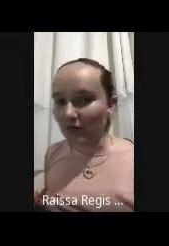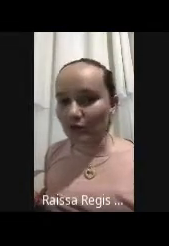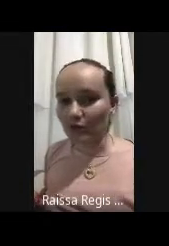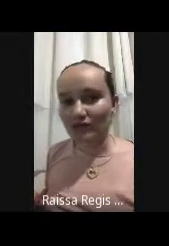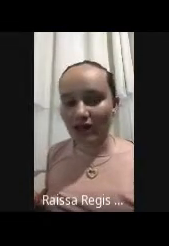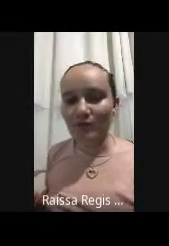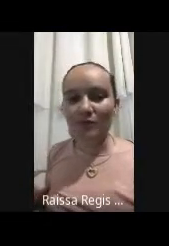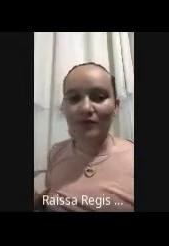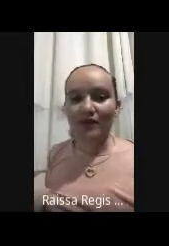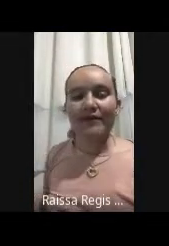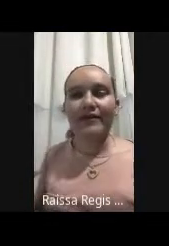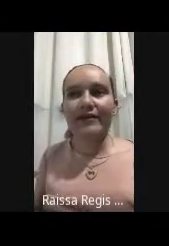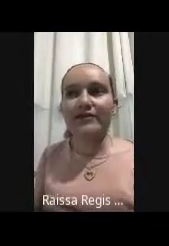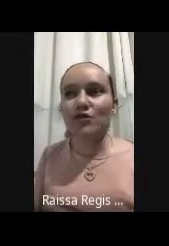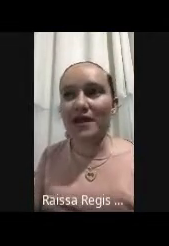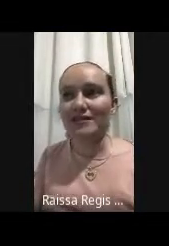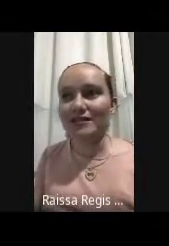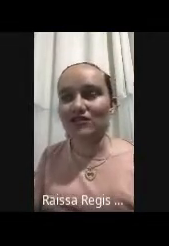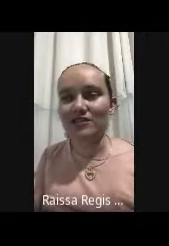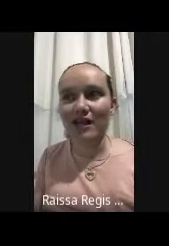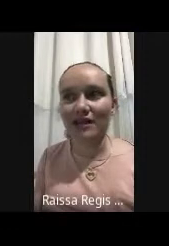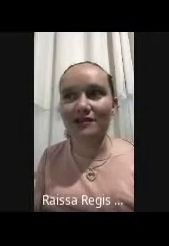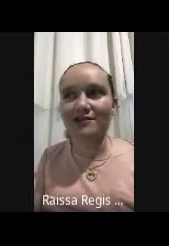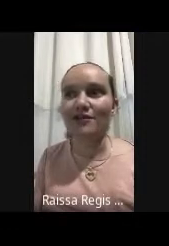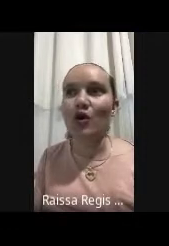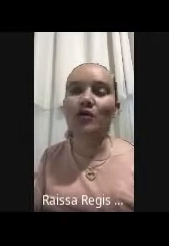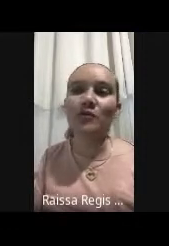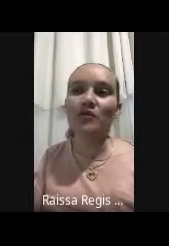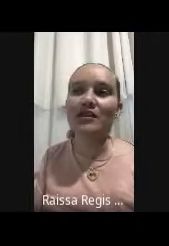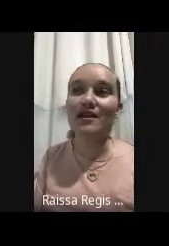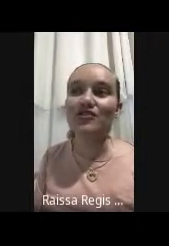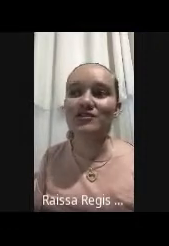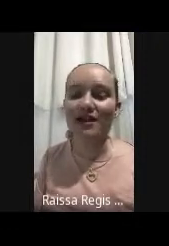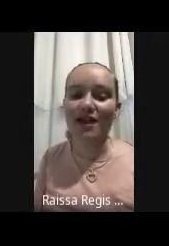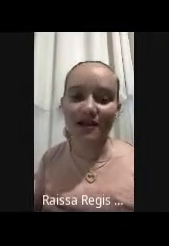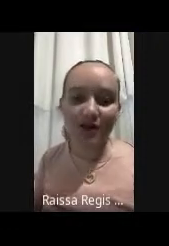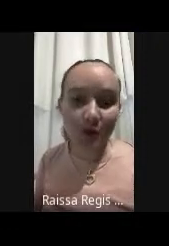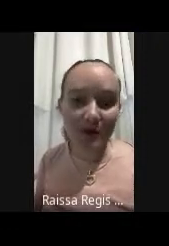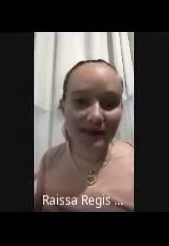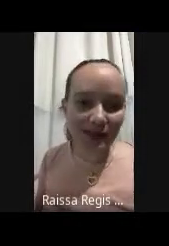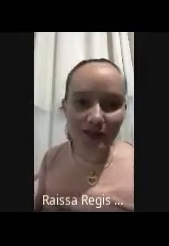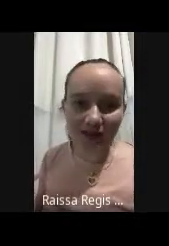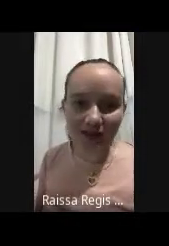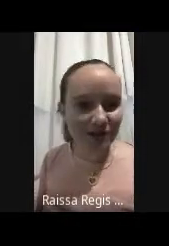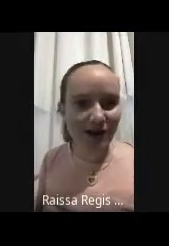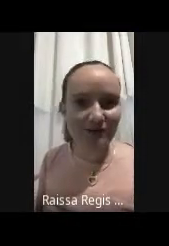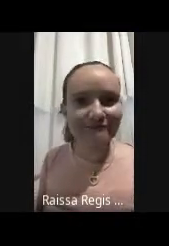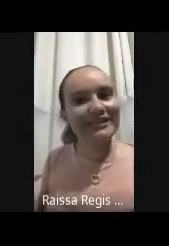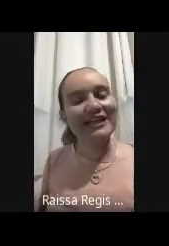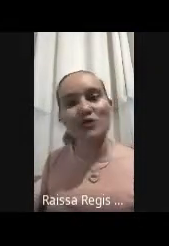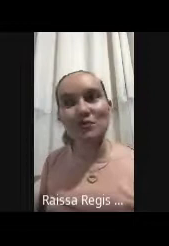longo do tempo, sobre a escrita de sinais, como que poderia registrar uma língua que é visual, né,